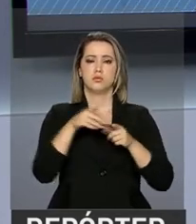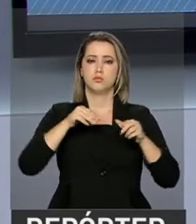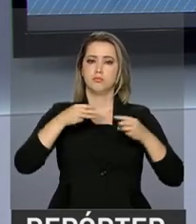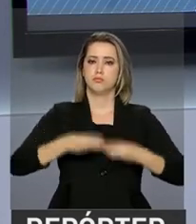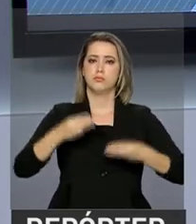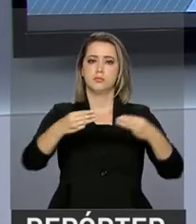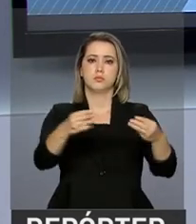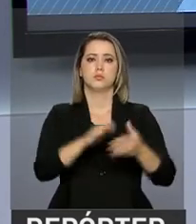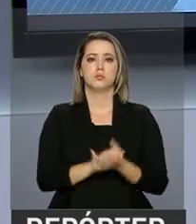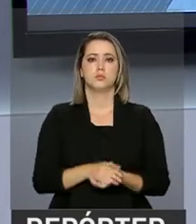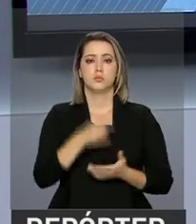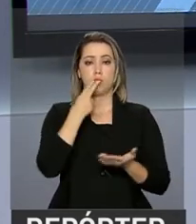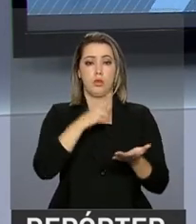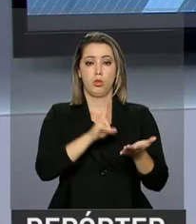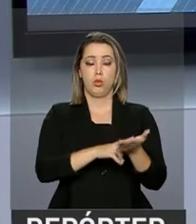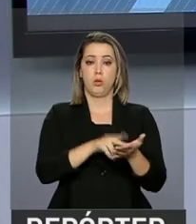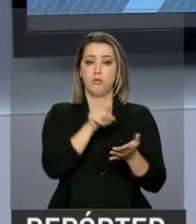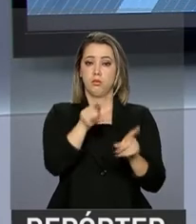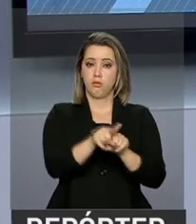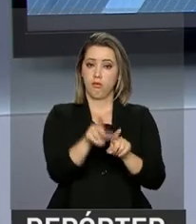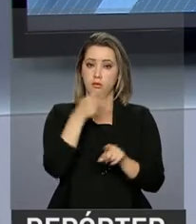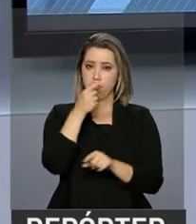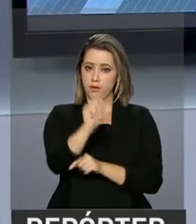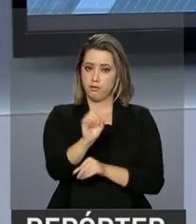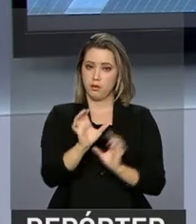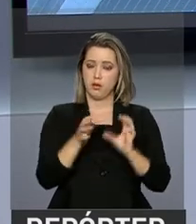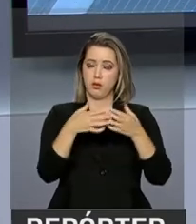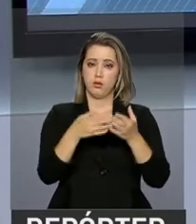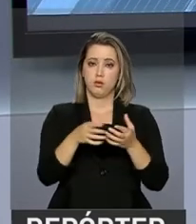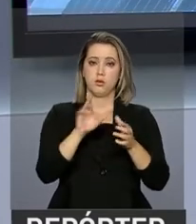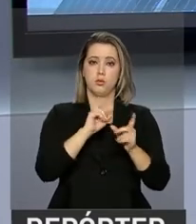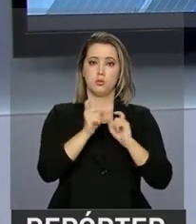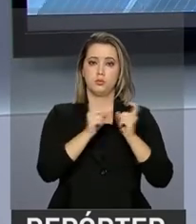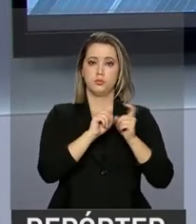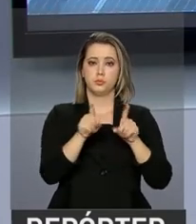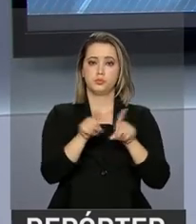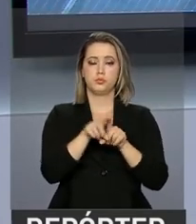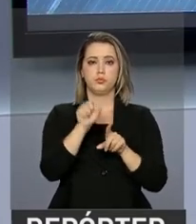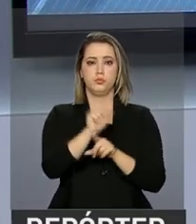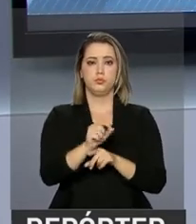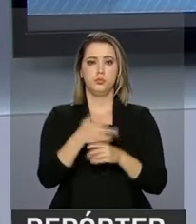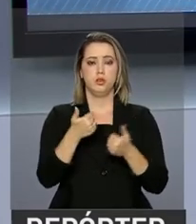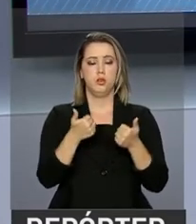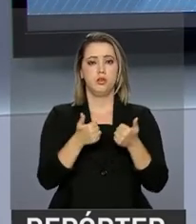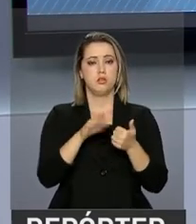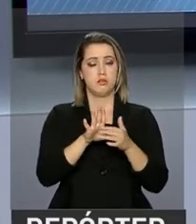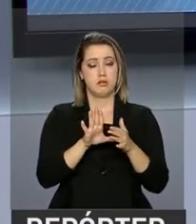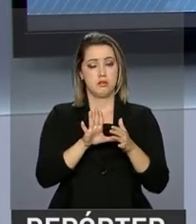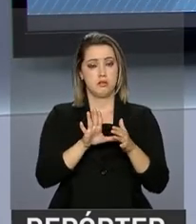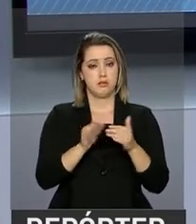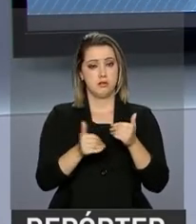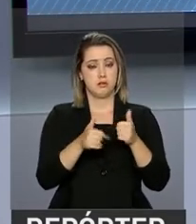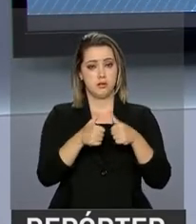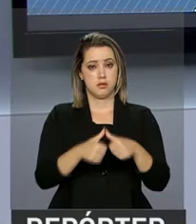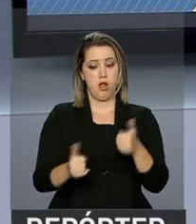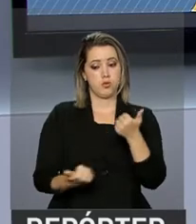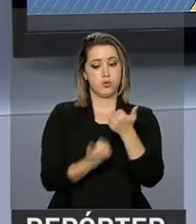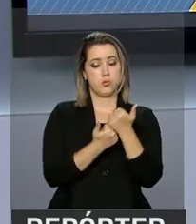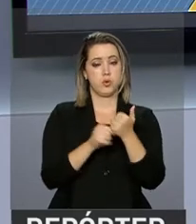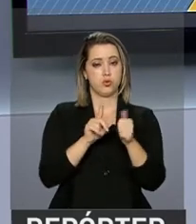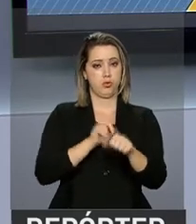gestão no ministério a nota diz ainda que o secretário-executivo wagner rosário fica interinamente no ministério da